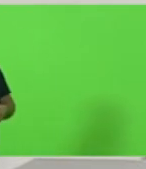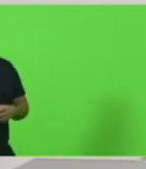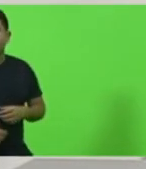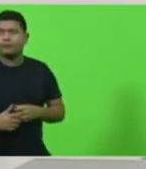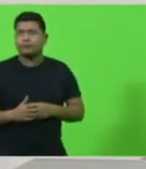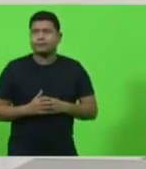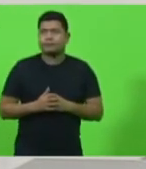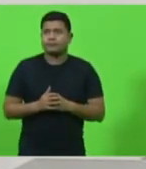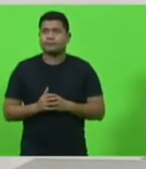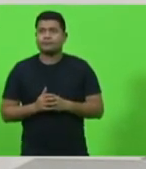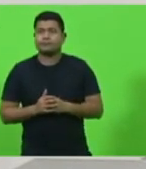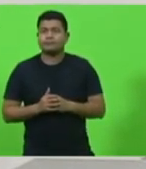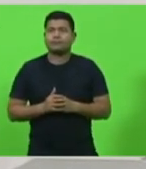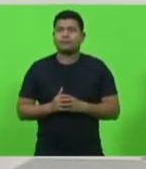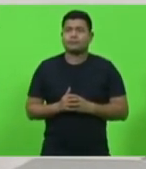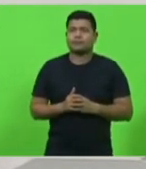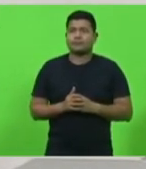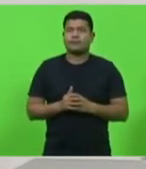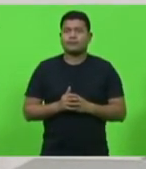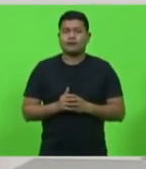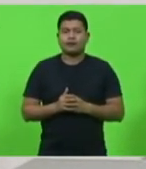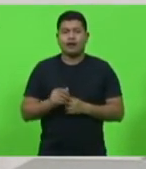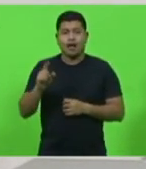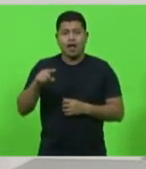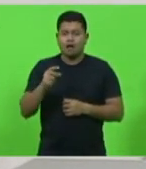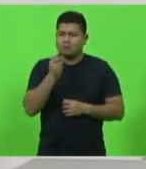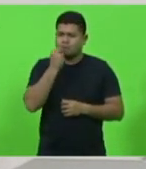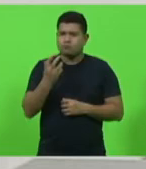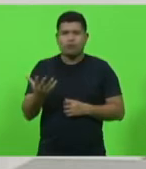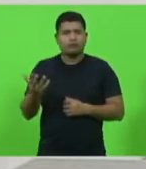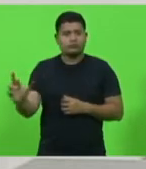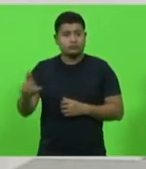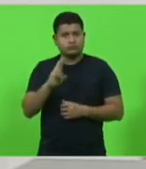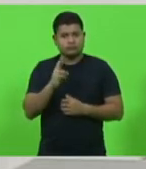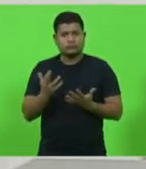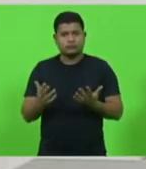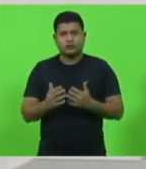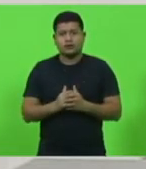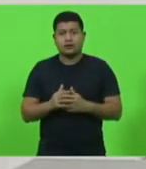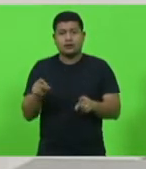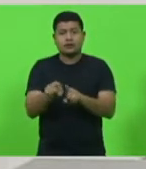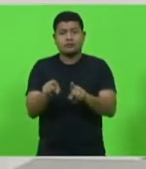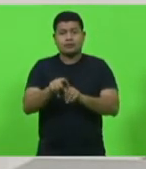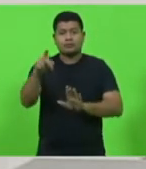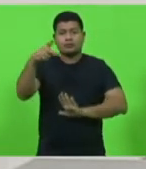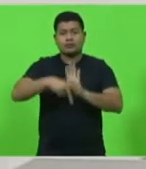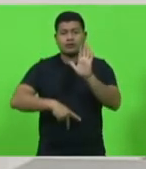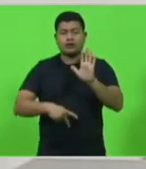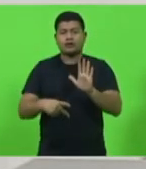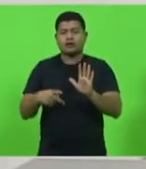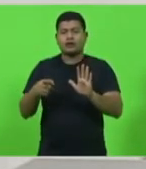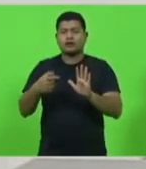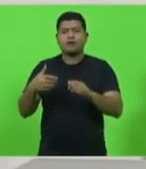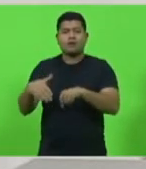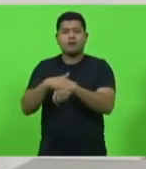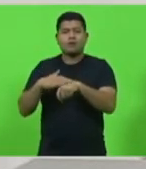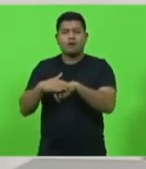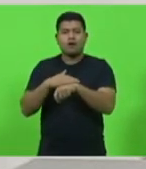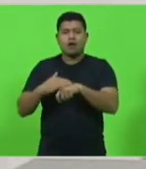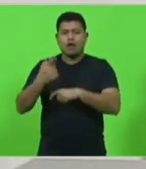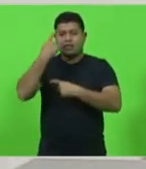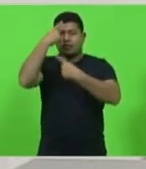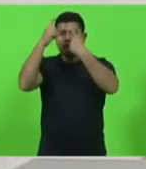que, bah, é surpreendente o resultado. Projeto Papo de Ideias, que está sendo excelente